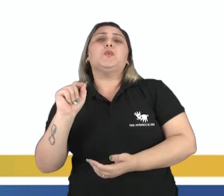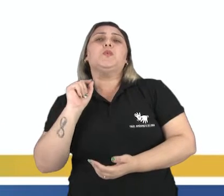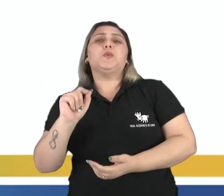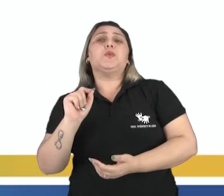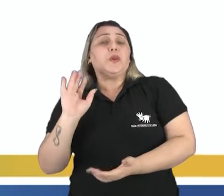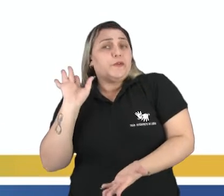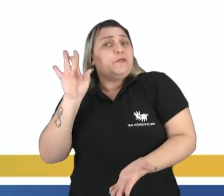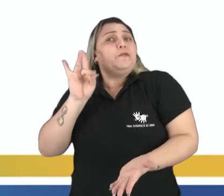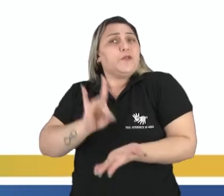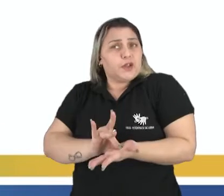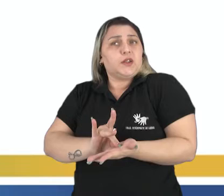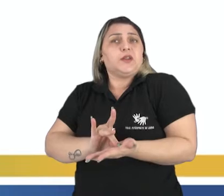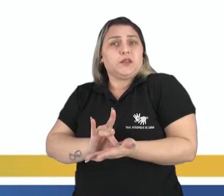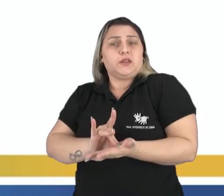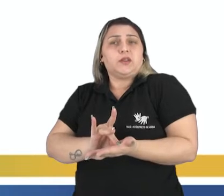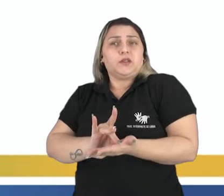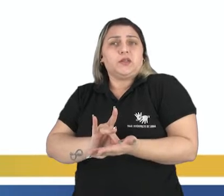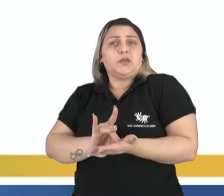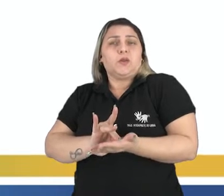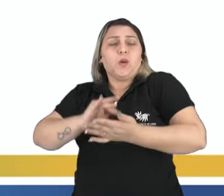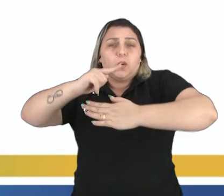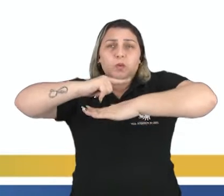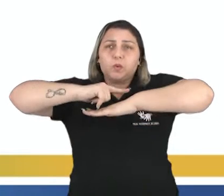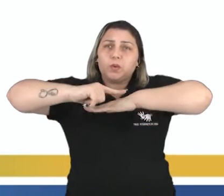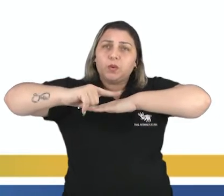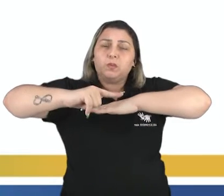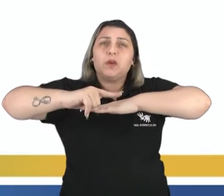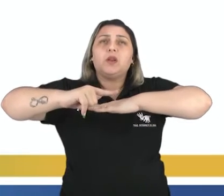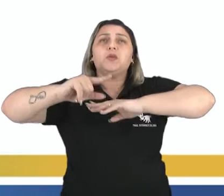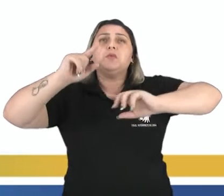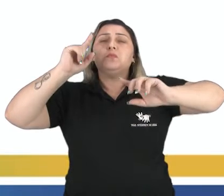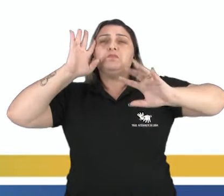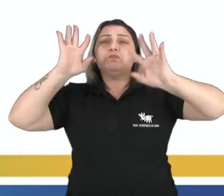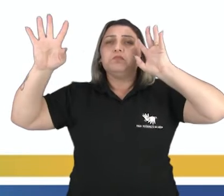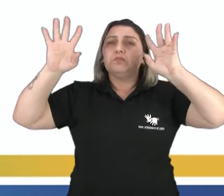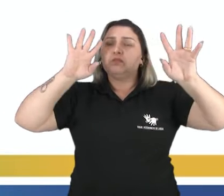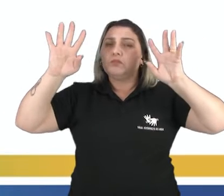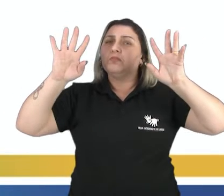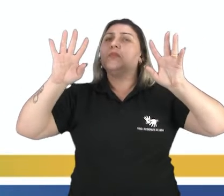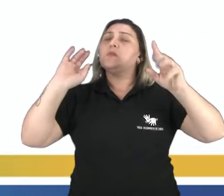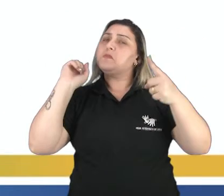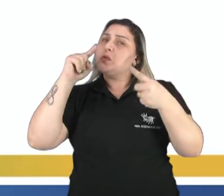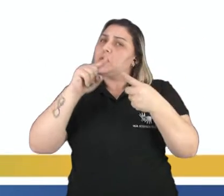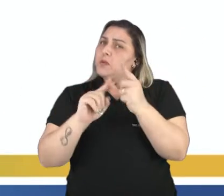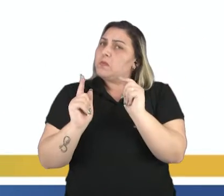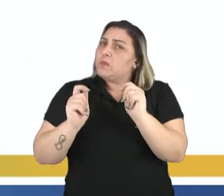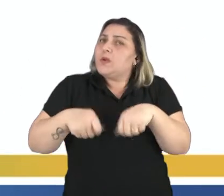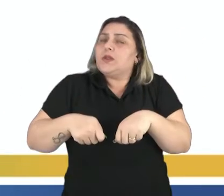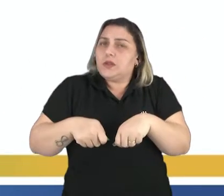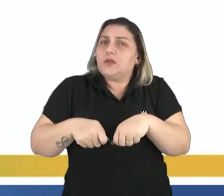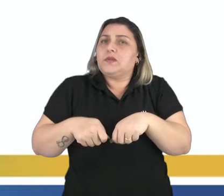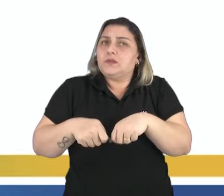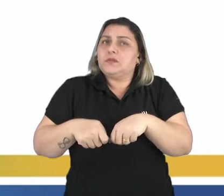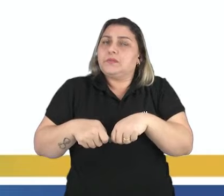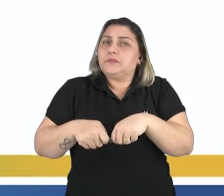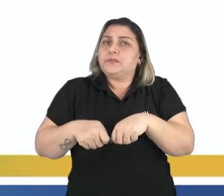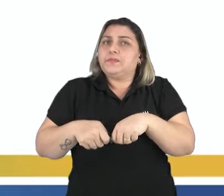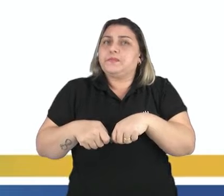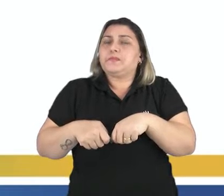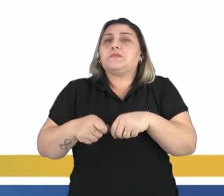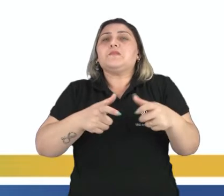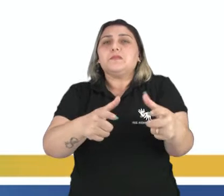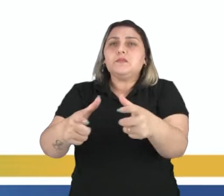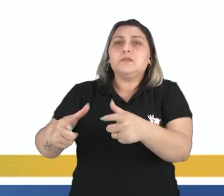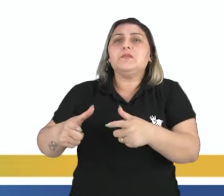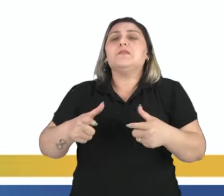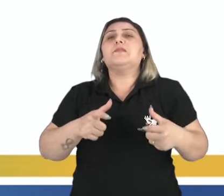entidade real sobre um plano de emanência, excedendo qualquer função possível, qualquer determinação de um